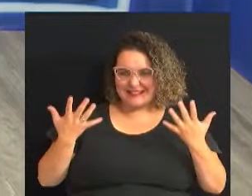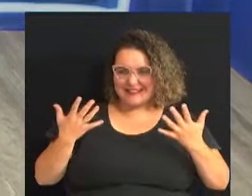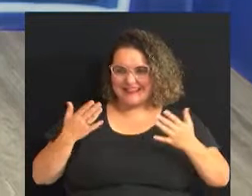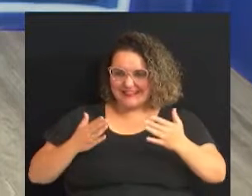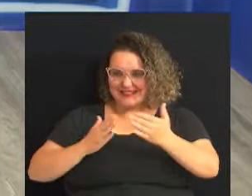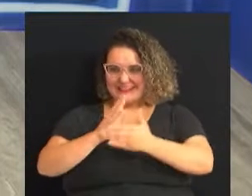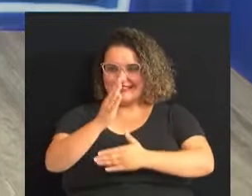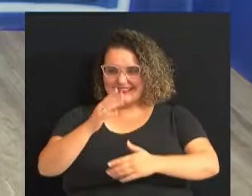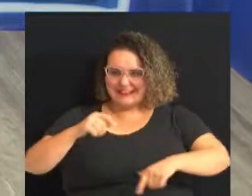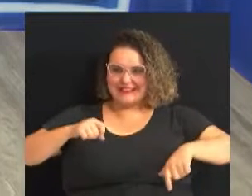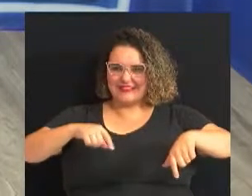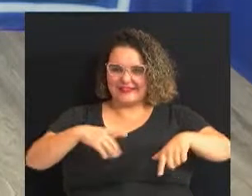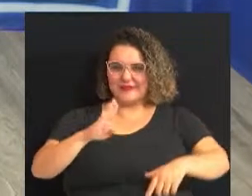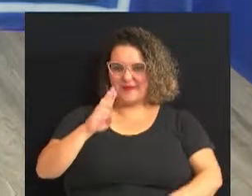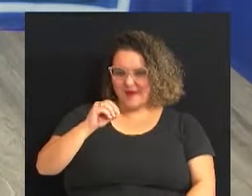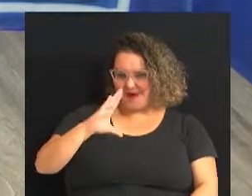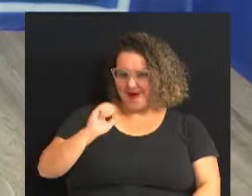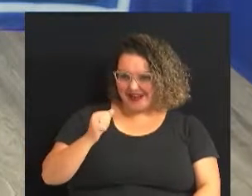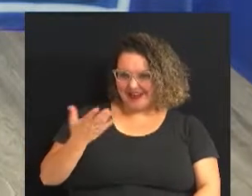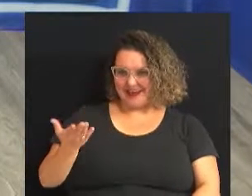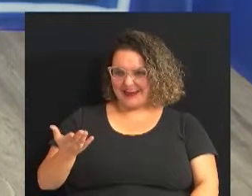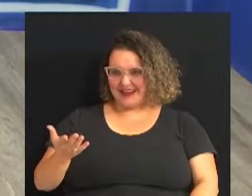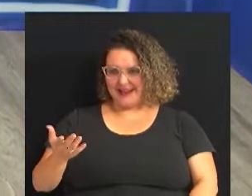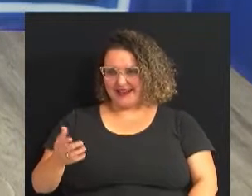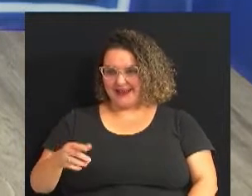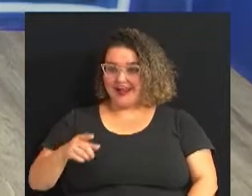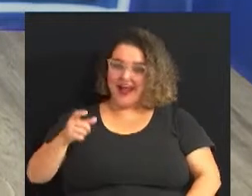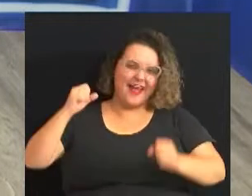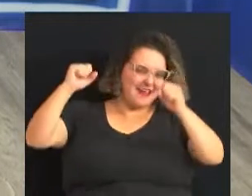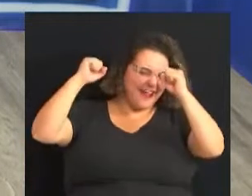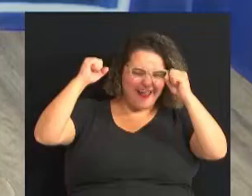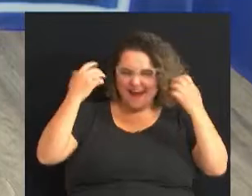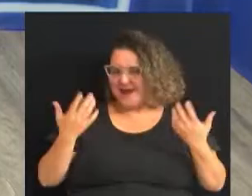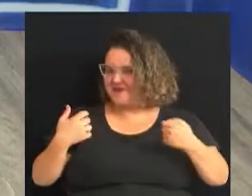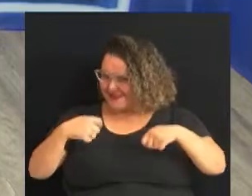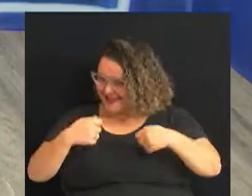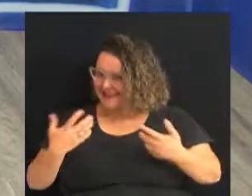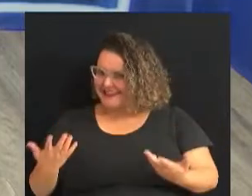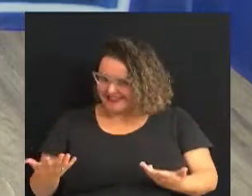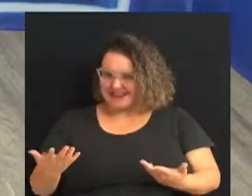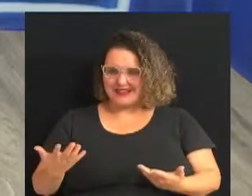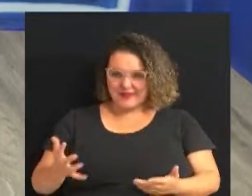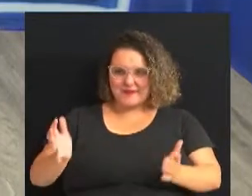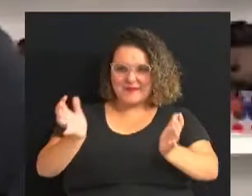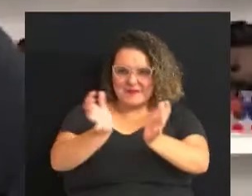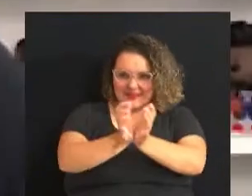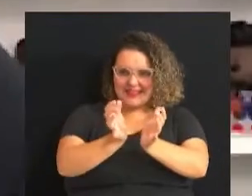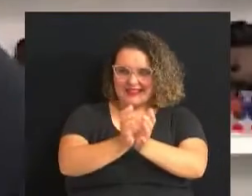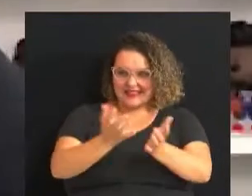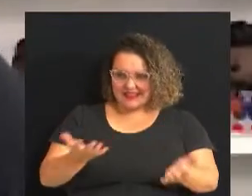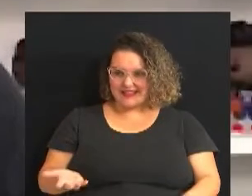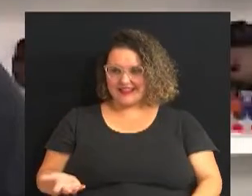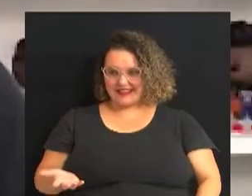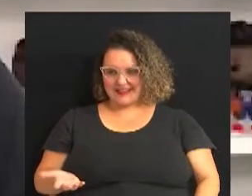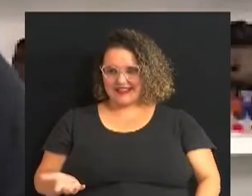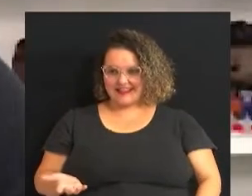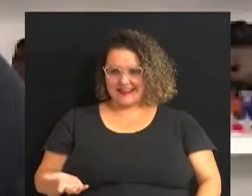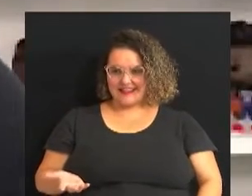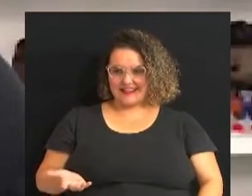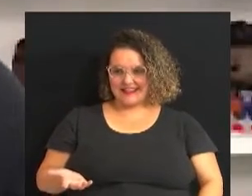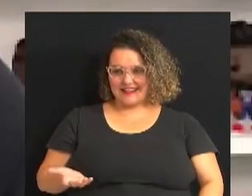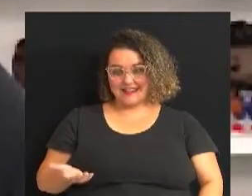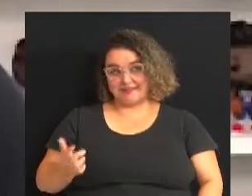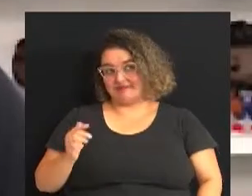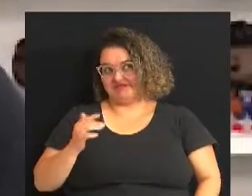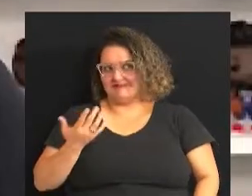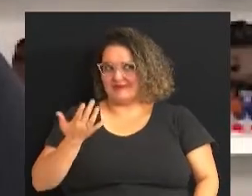diante do Boca, né? Tem que vibrar, né? Porque assim, era uma classificação praticamente improvável por